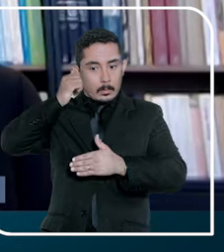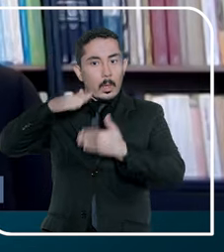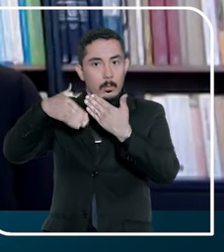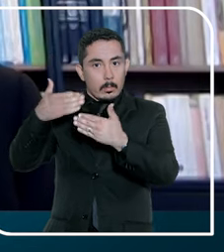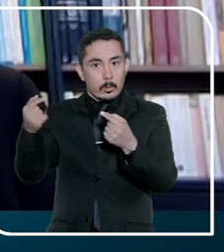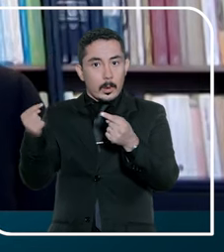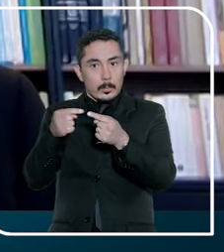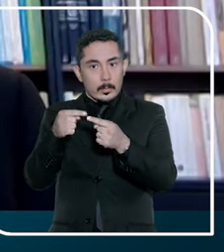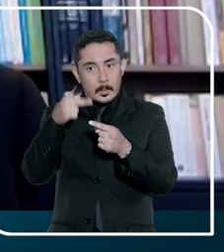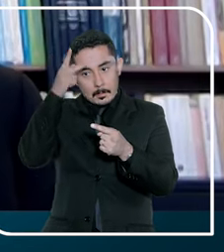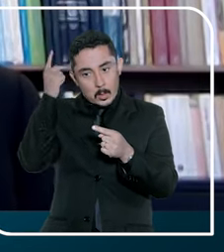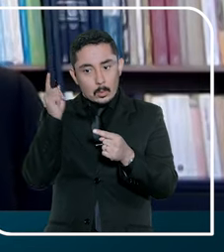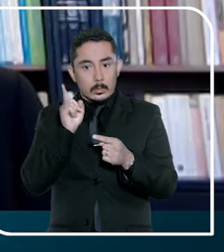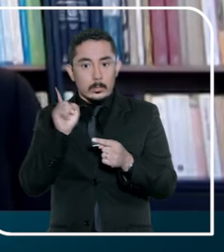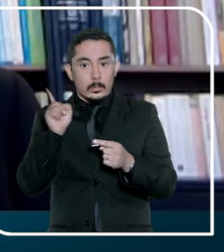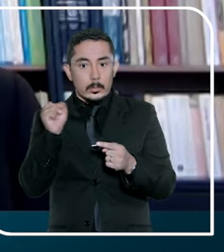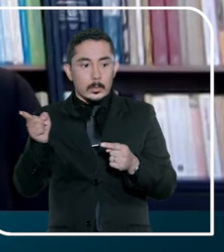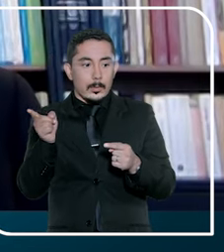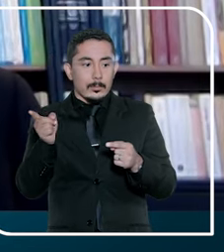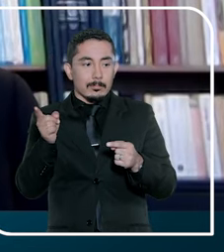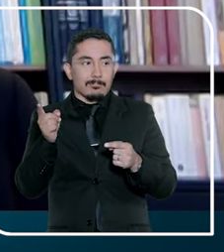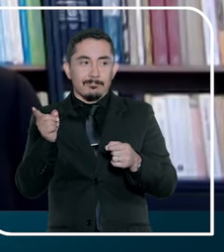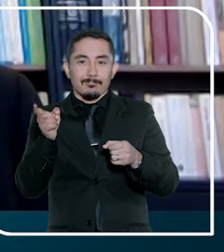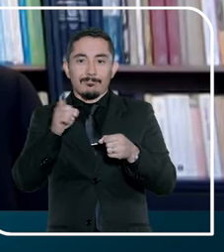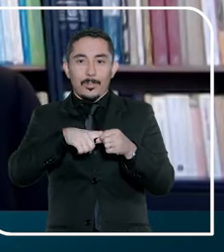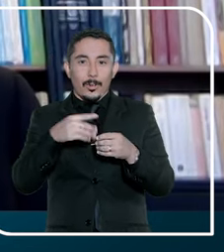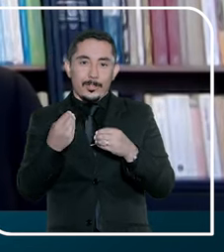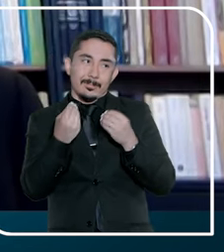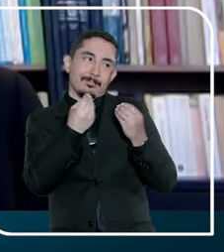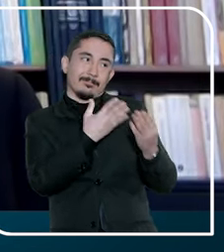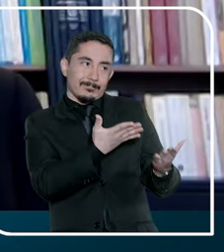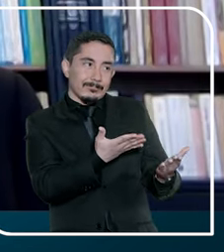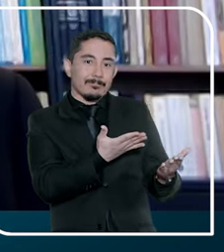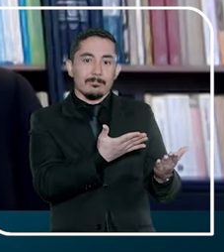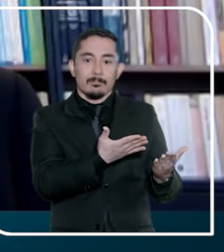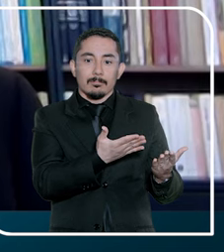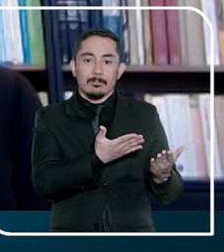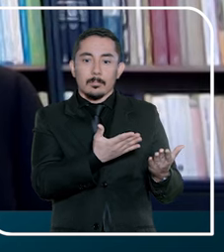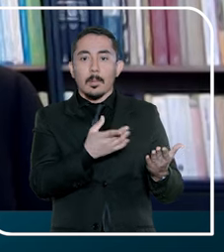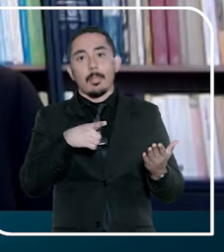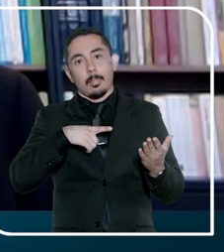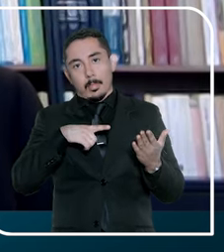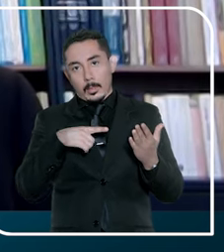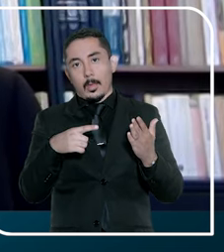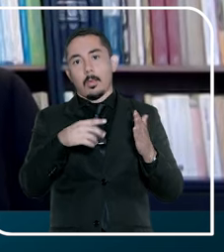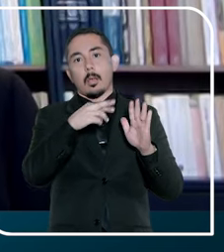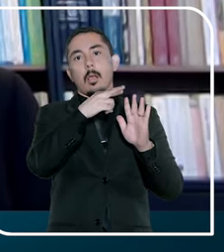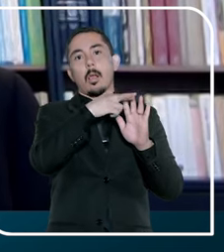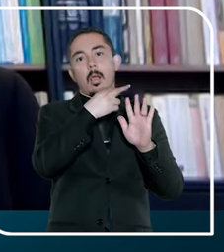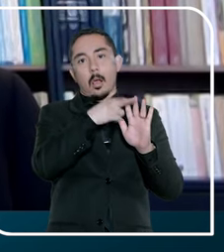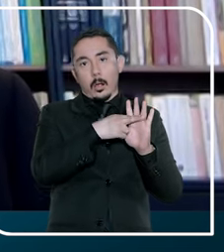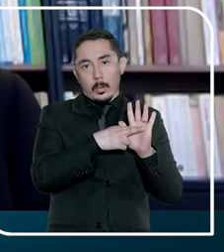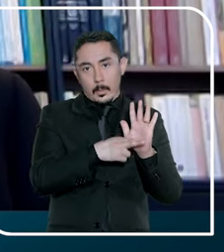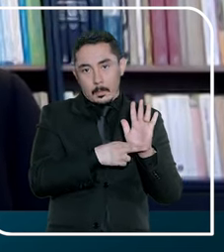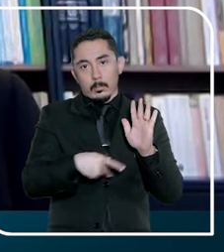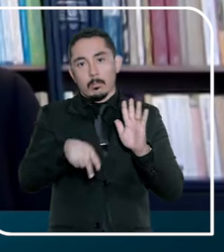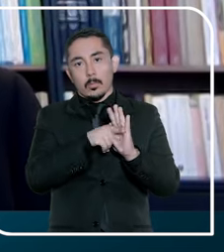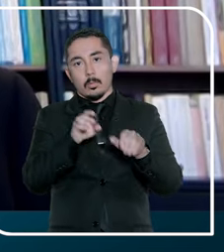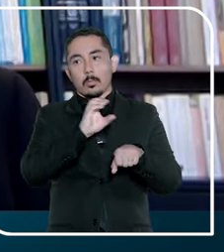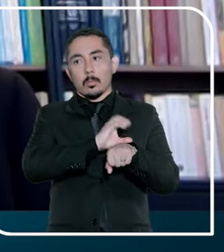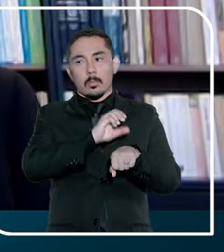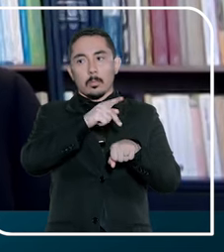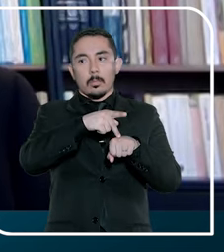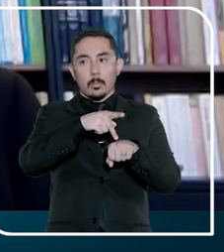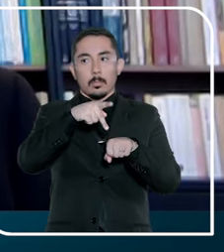pessoa devolve o bem subtraído já tem uma regulamentação no código penal todos conhecem o artigo 16